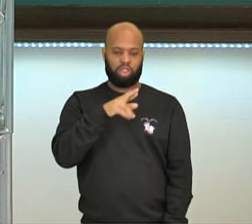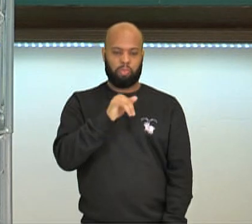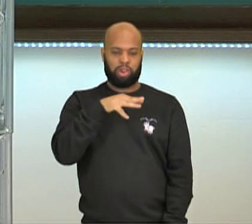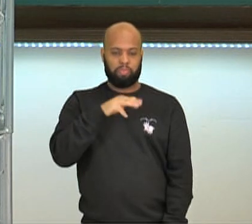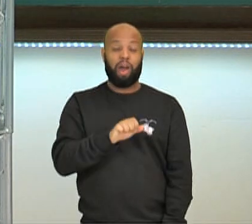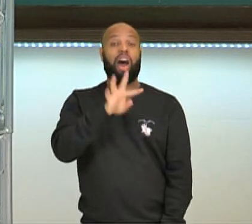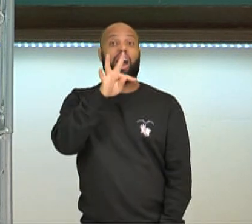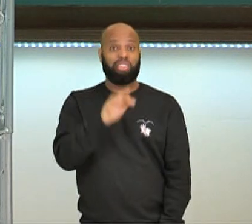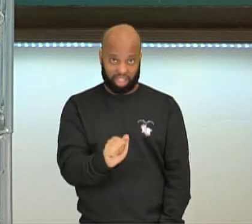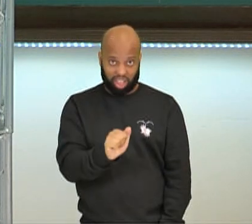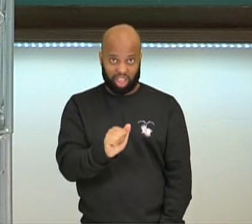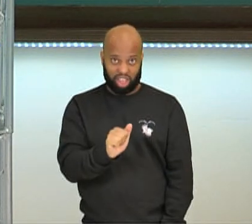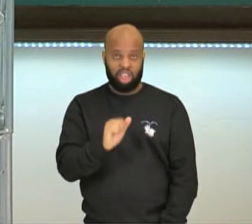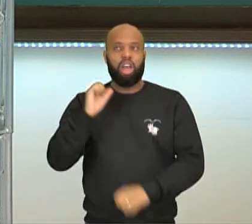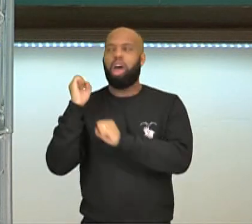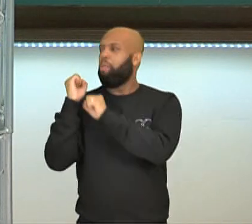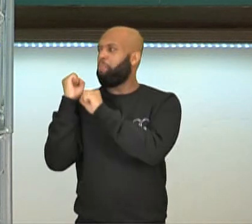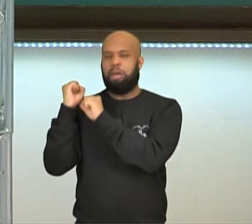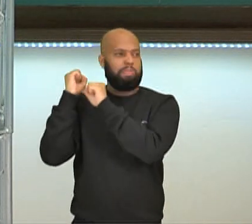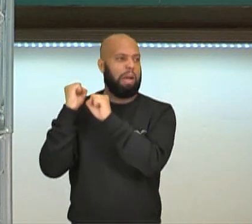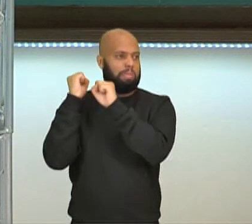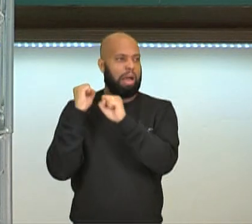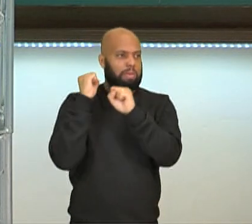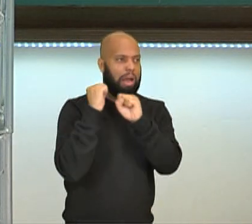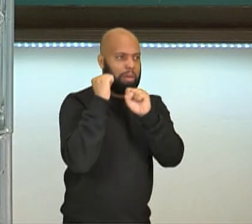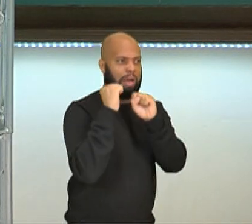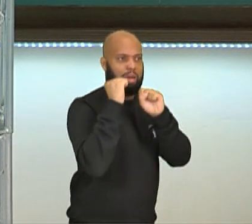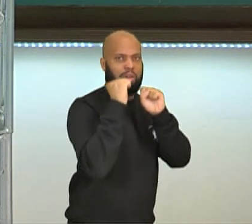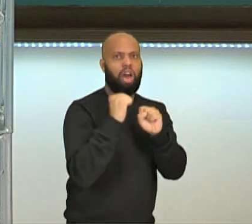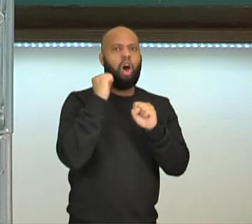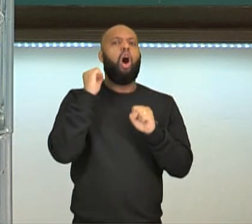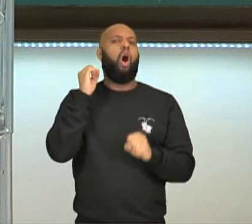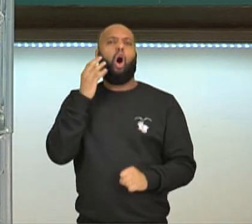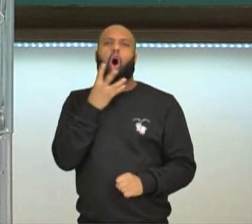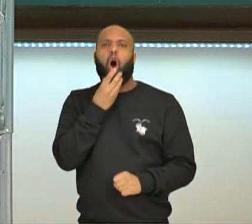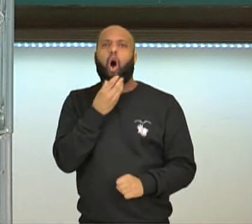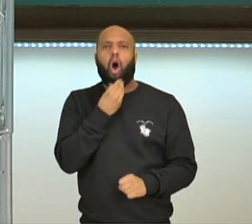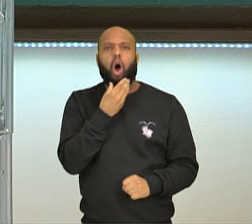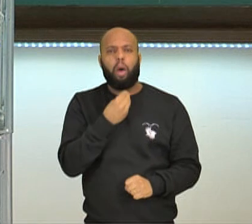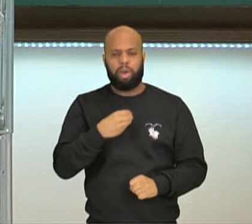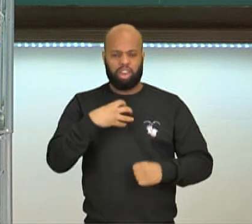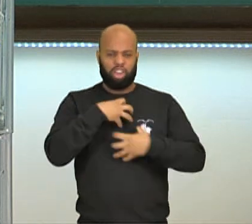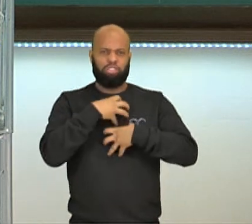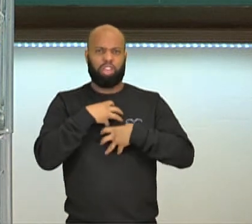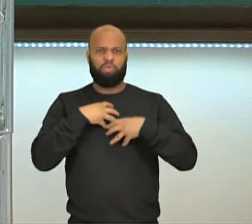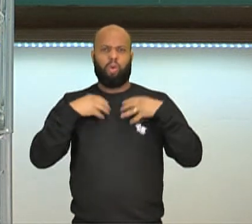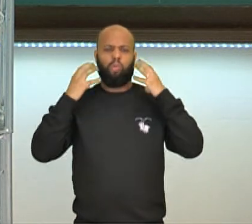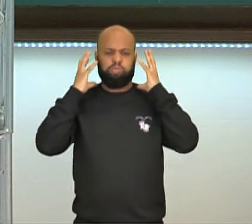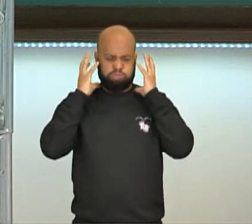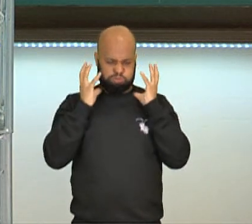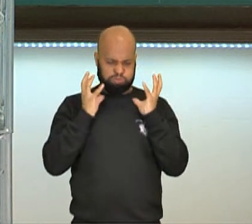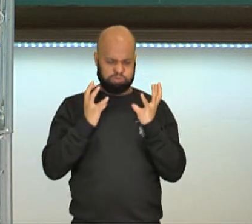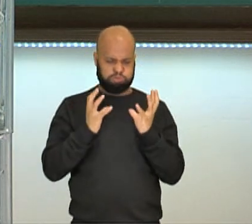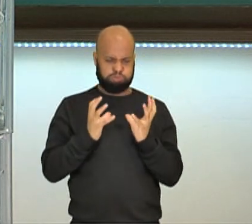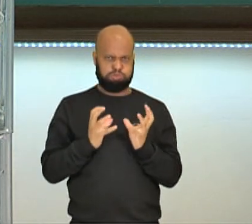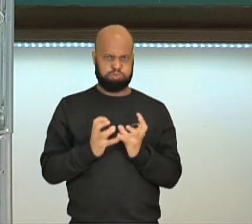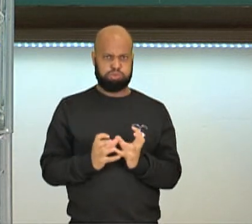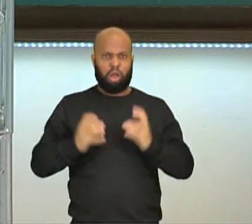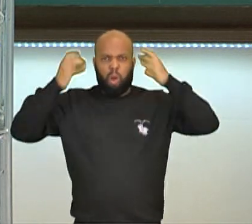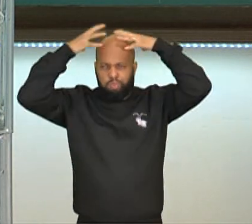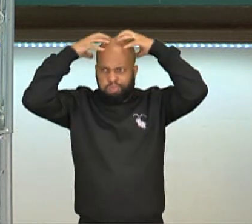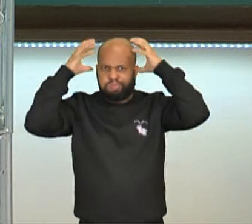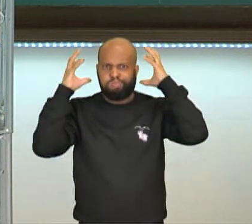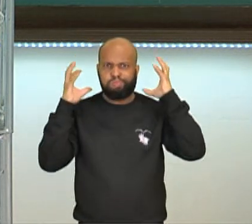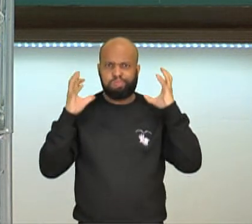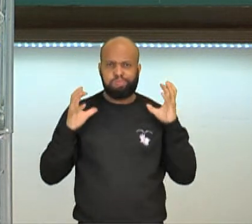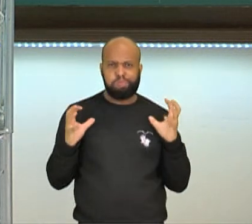primata, que evoluiu em várias linhas de espécies, que surgiram daí os macacos, que daí surgiram